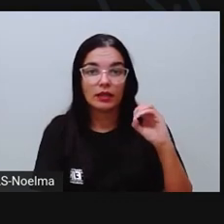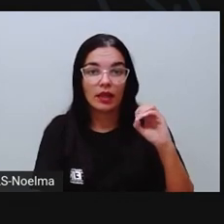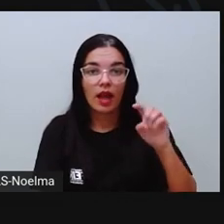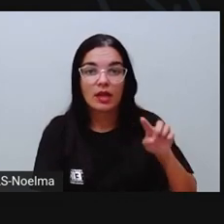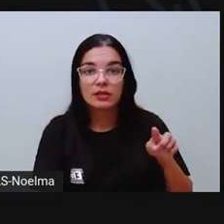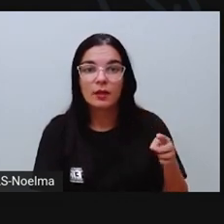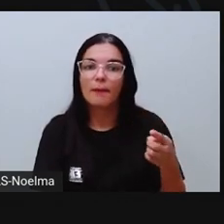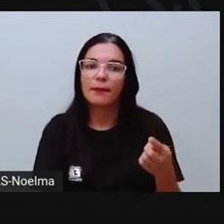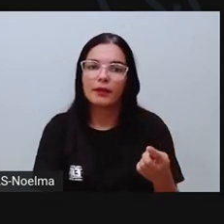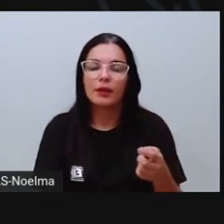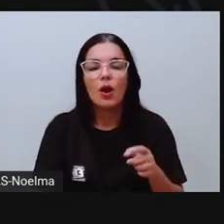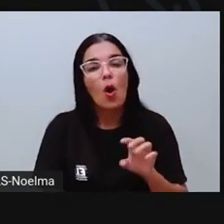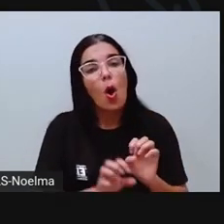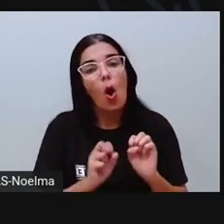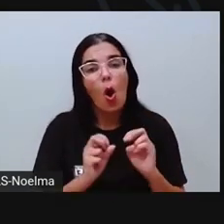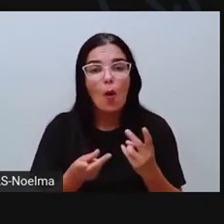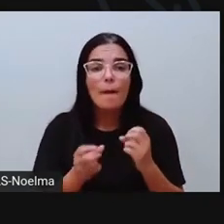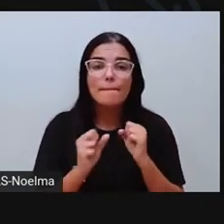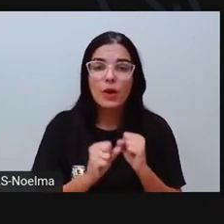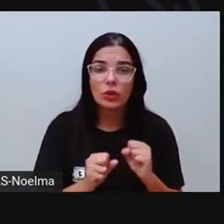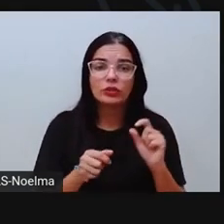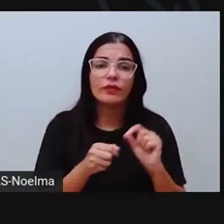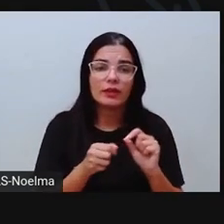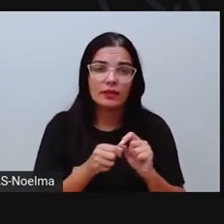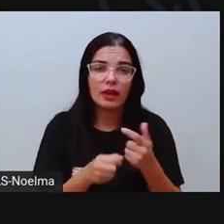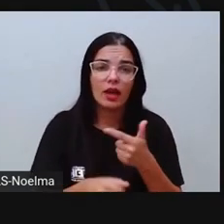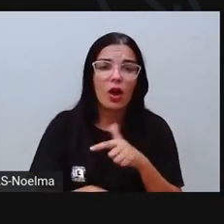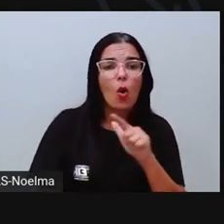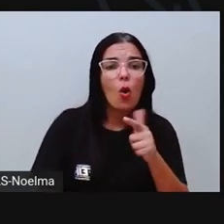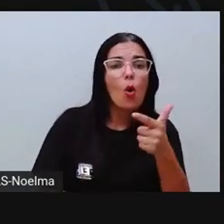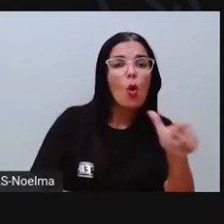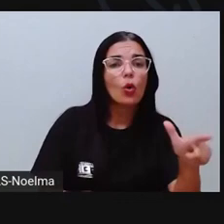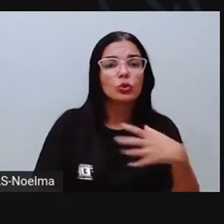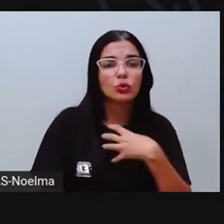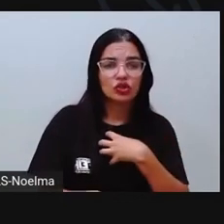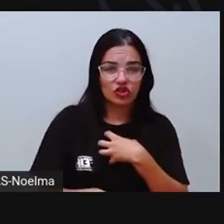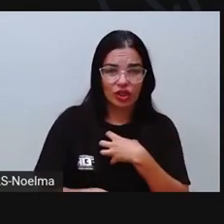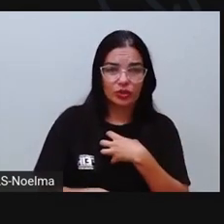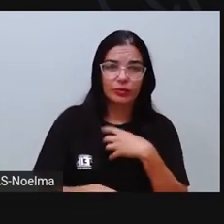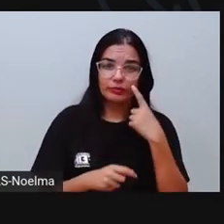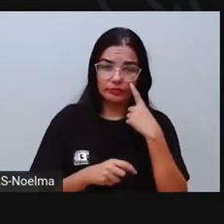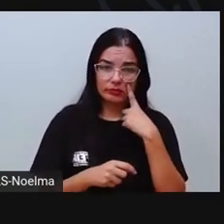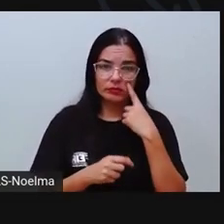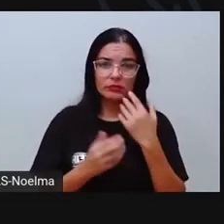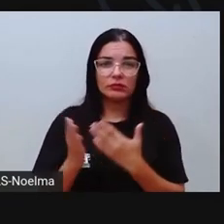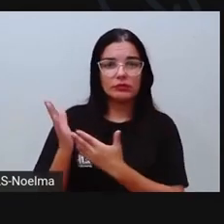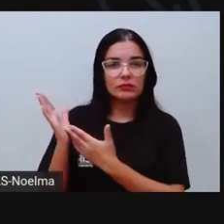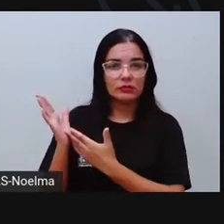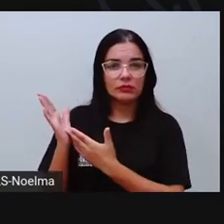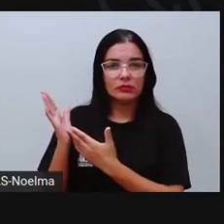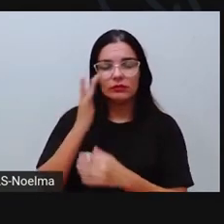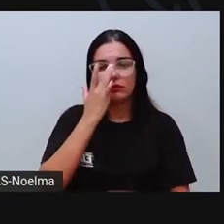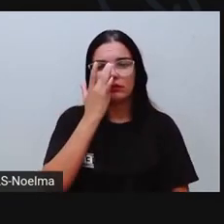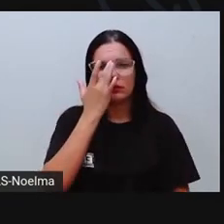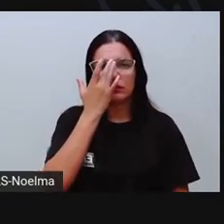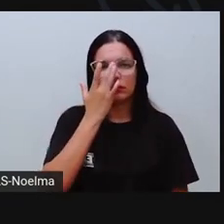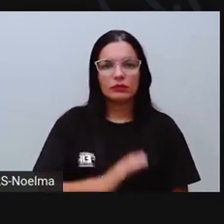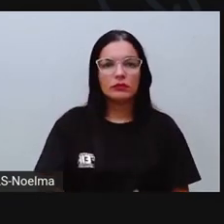posso resolver de outra forma também. Eu posso resolver o algoritmo da seguinte forma. Eu colocando aqui,